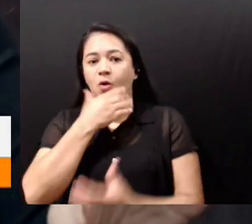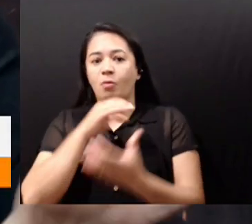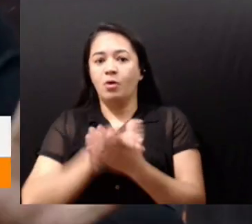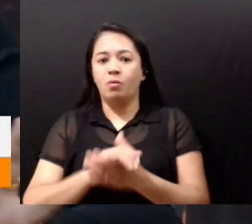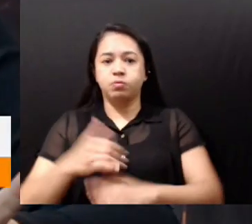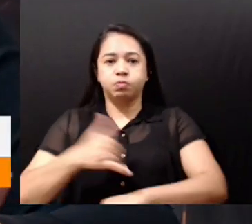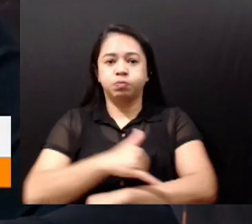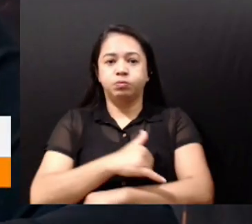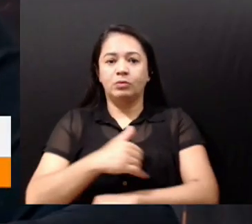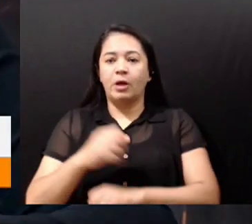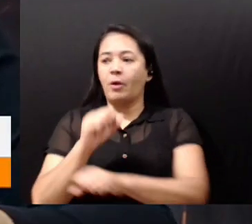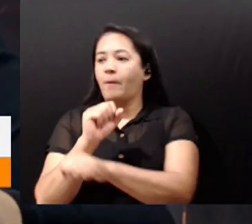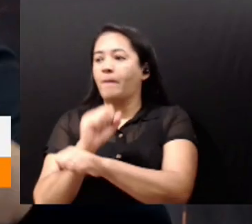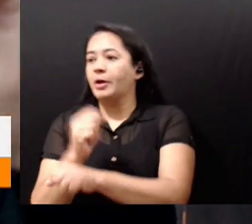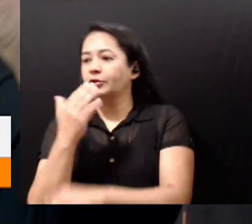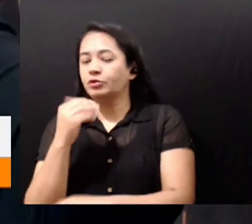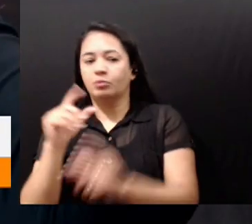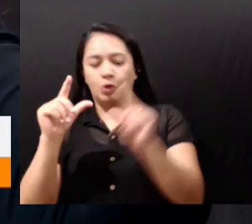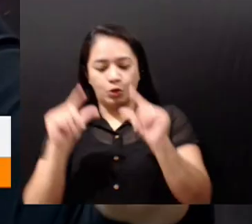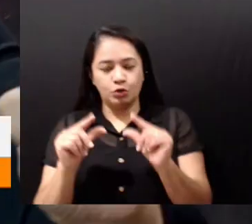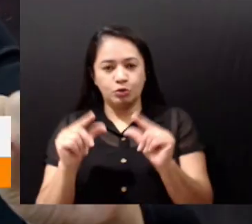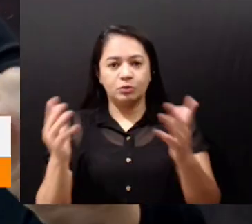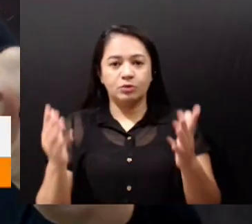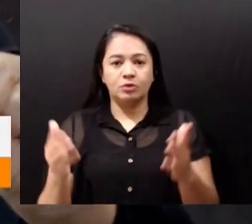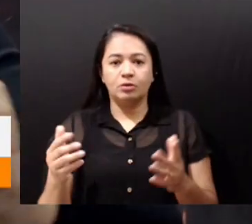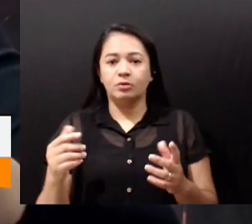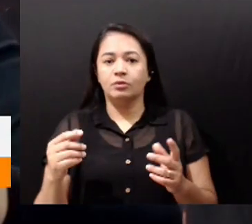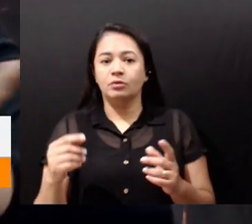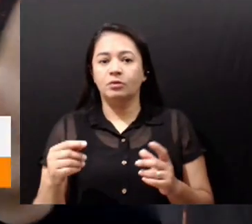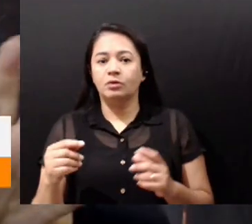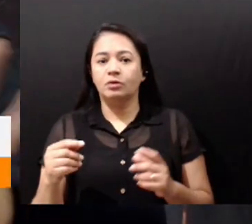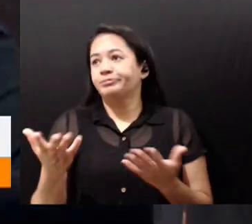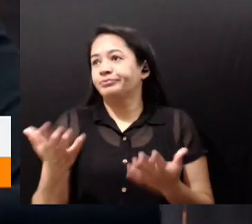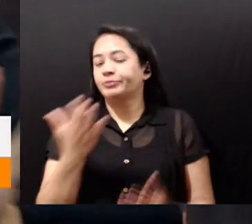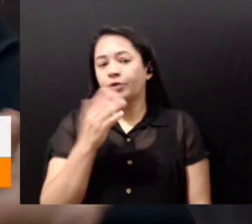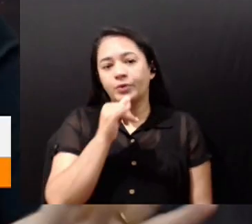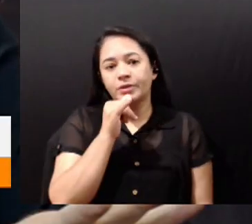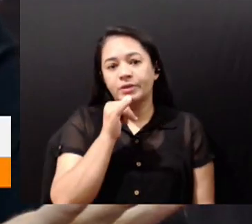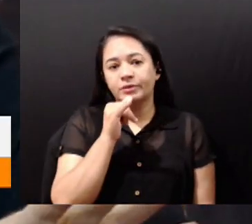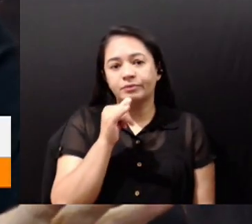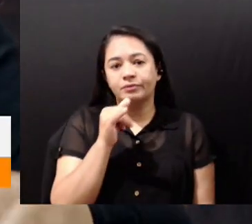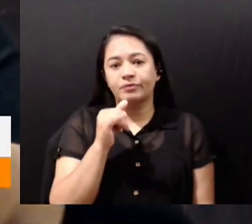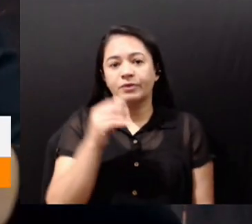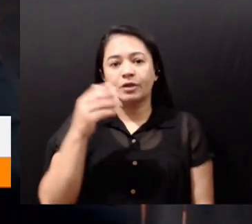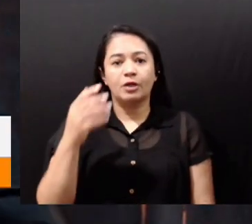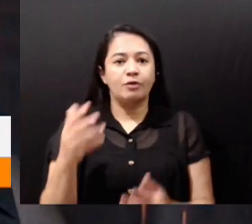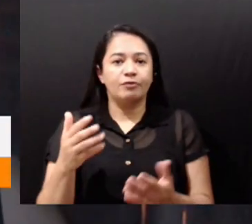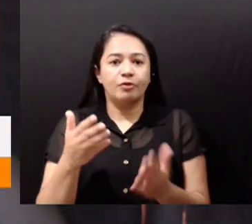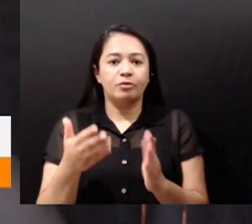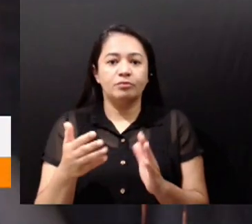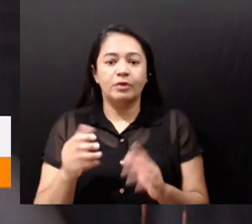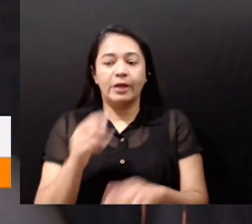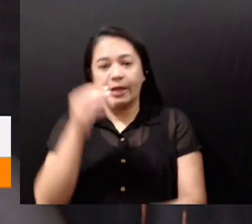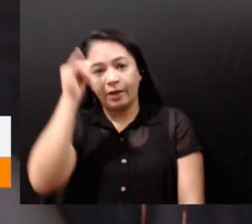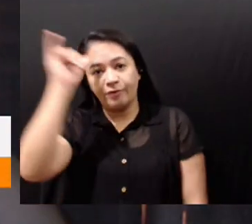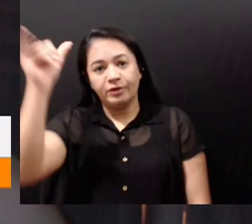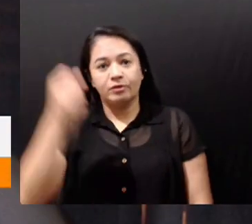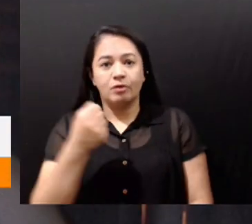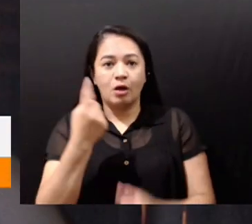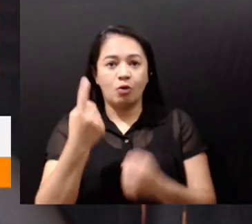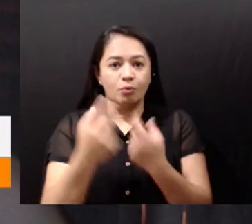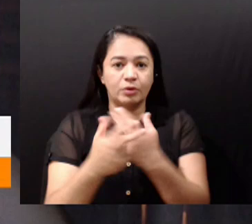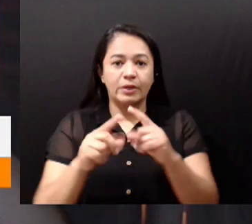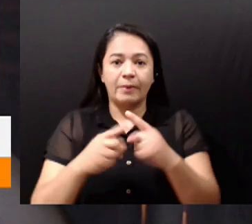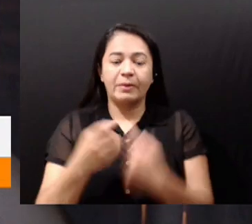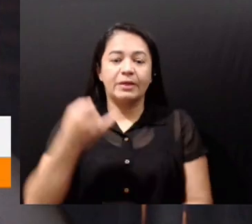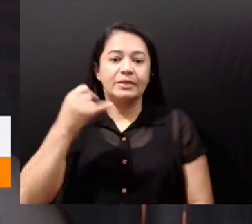eu diminuo, eu não saio ali, eu não como, sabe? Eu corto, ok, tranquilo. Quando são questões mais profundas, já